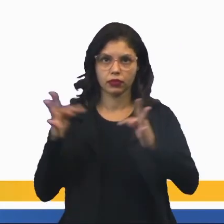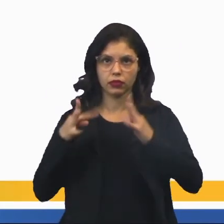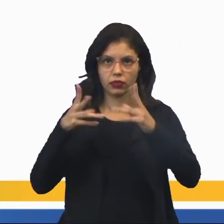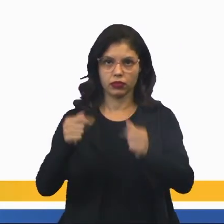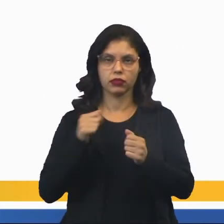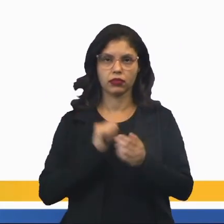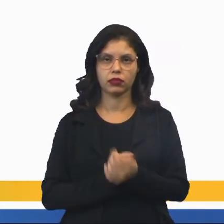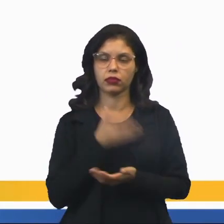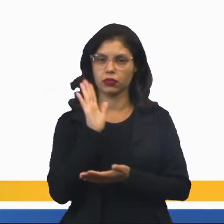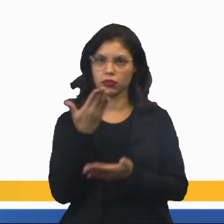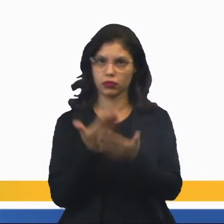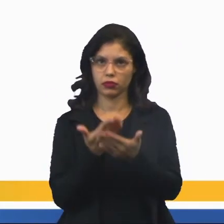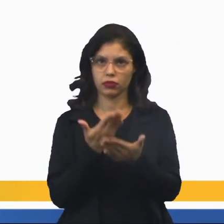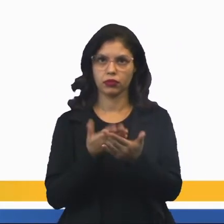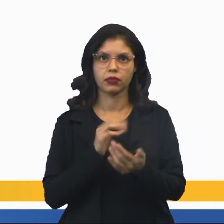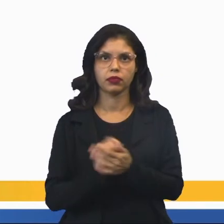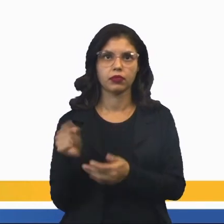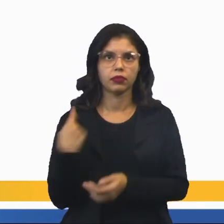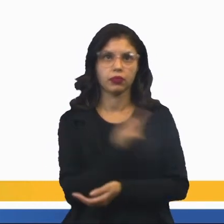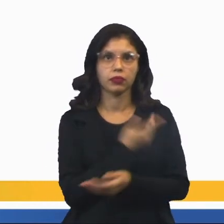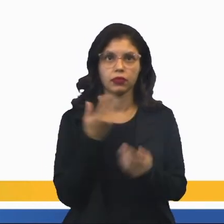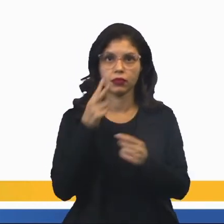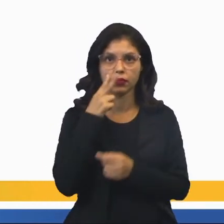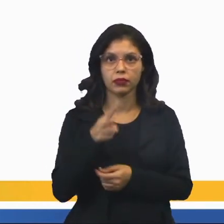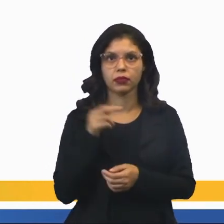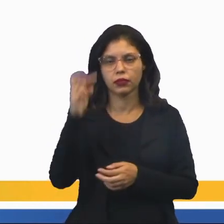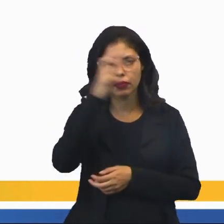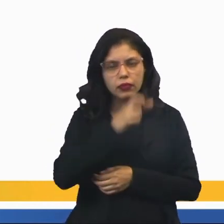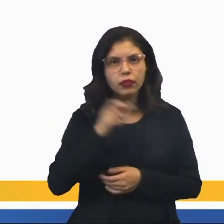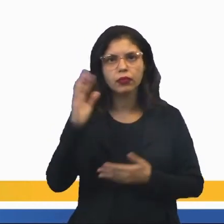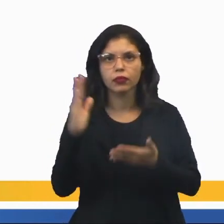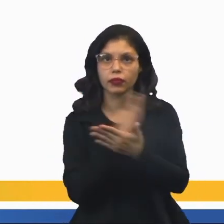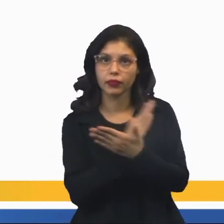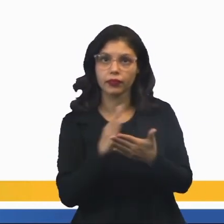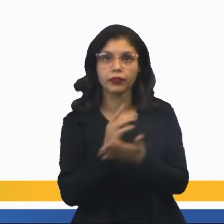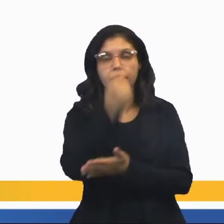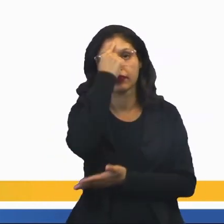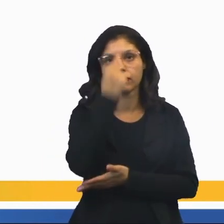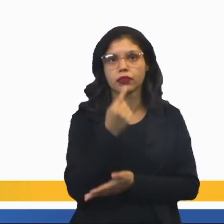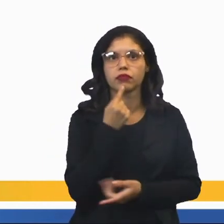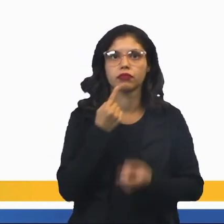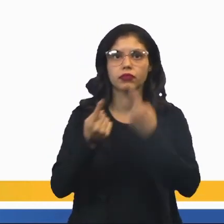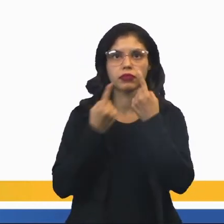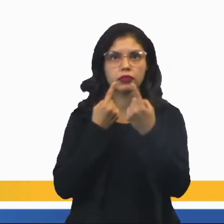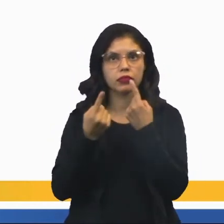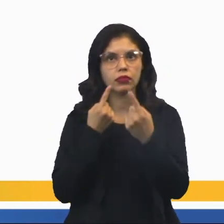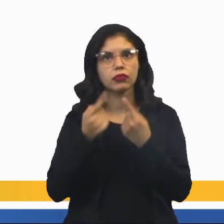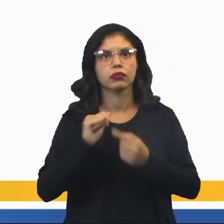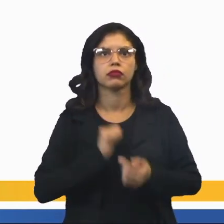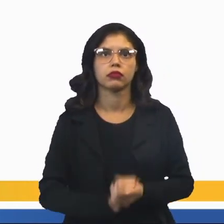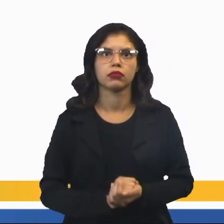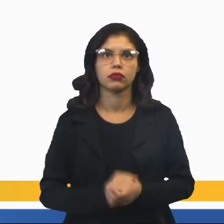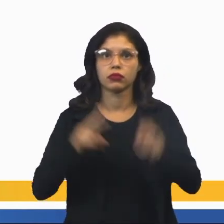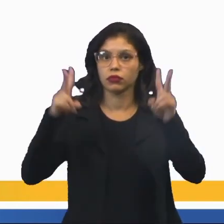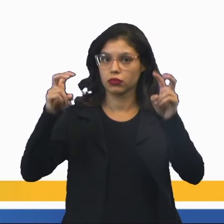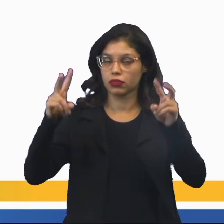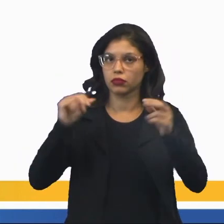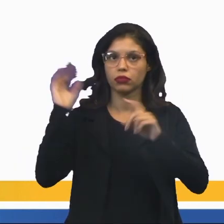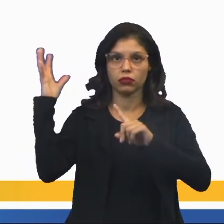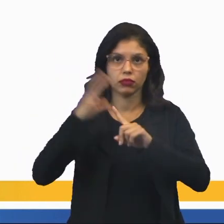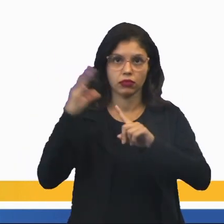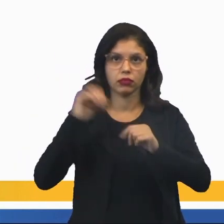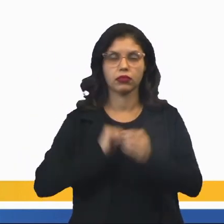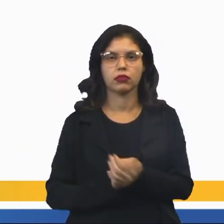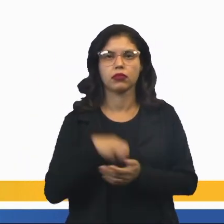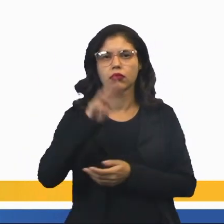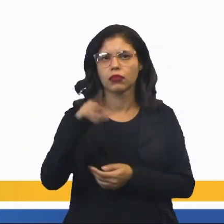Diante de tudo que já estudamos, vamos agora ver e analisar algumas imagens e conversarmos sobre qual